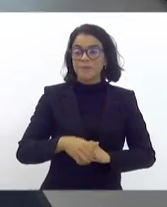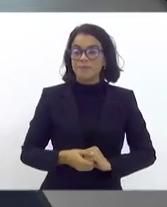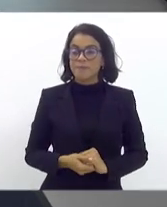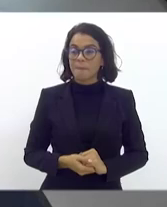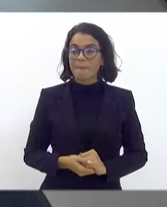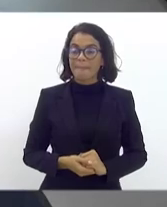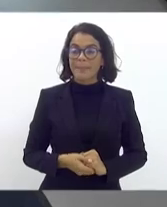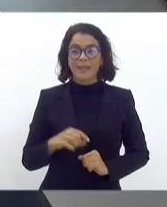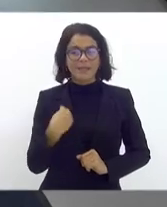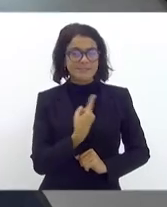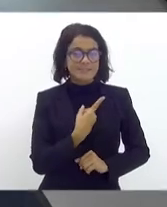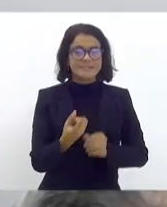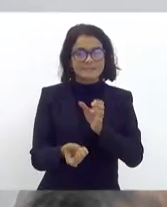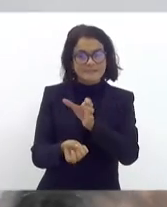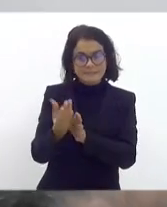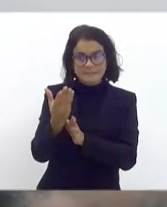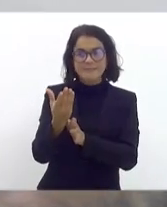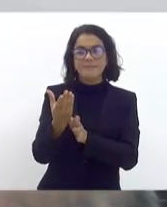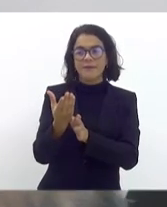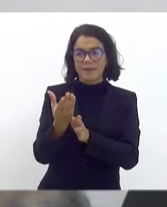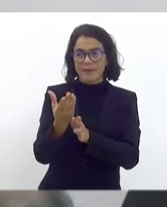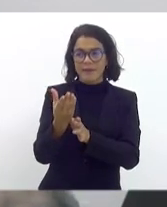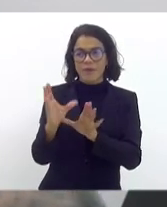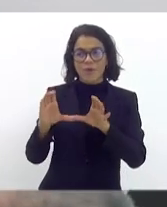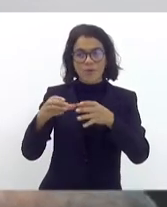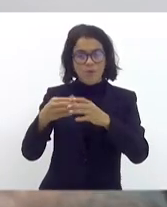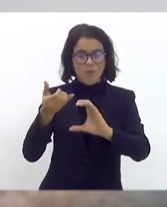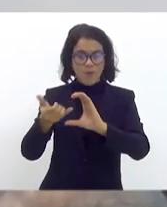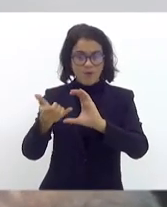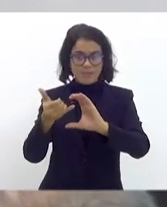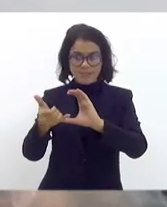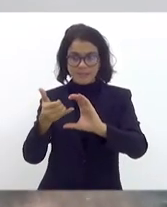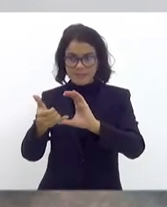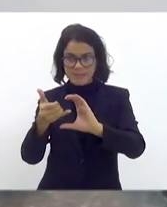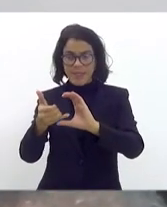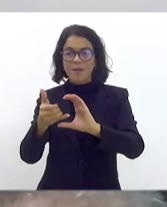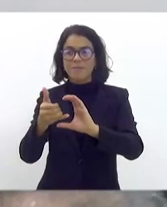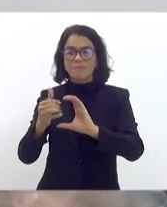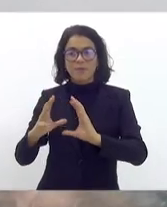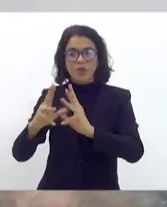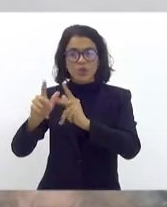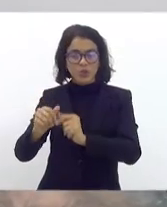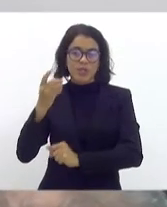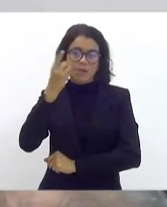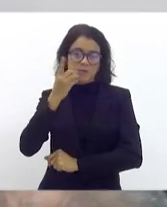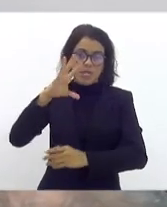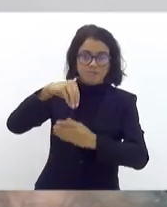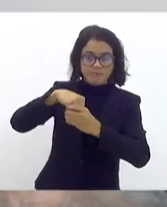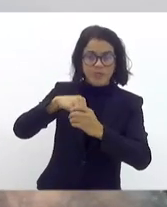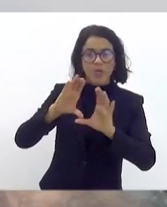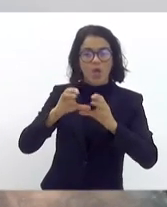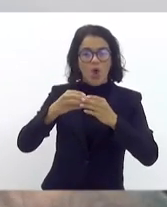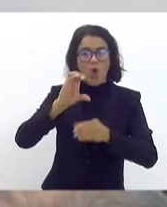A gente vai criar um grupo de WhatsApp para os deputados da comissão, deputado Arthur,